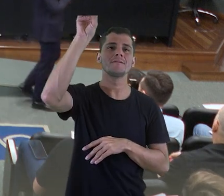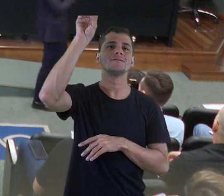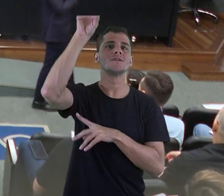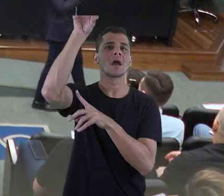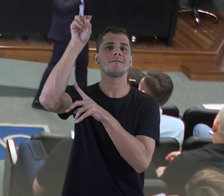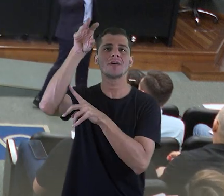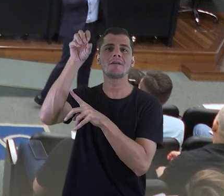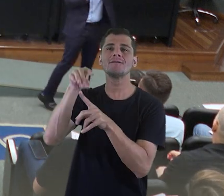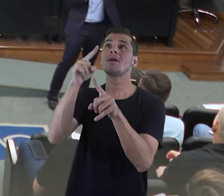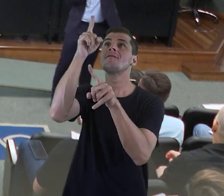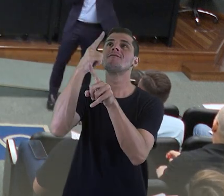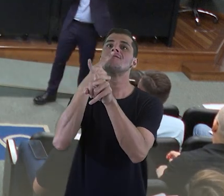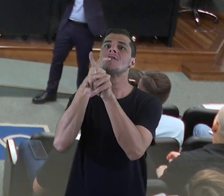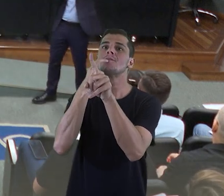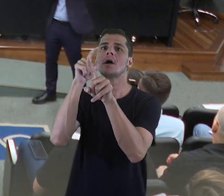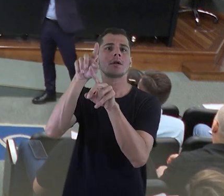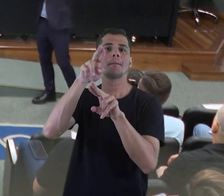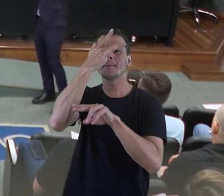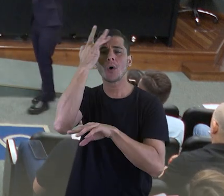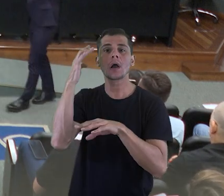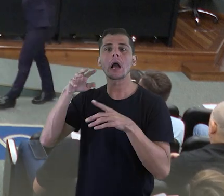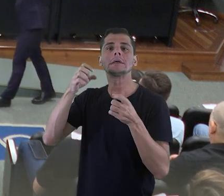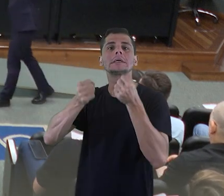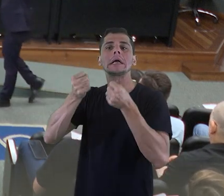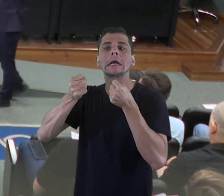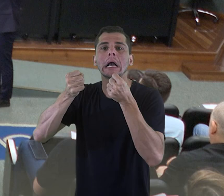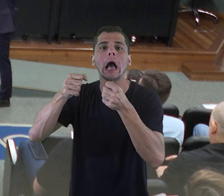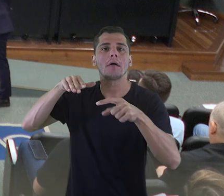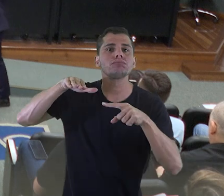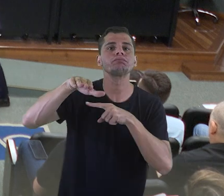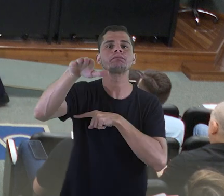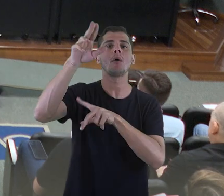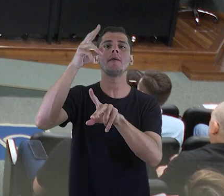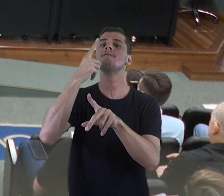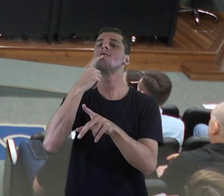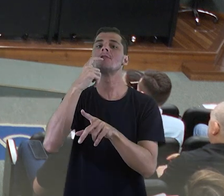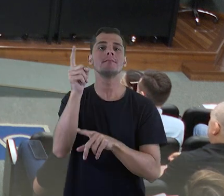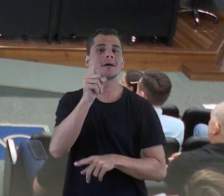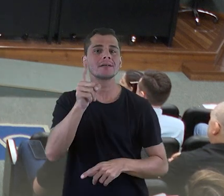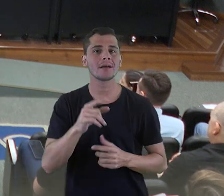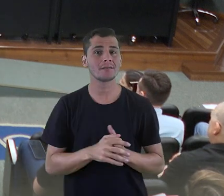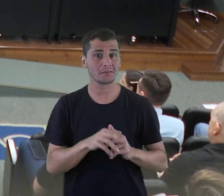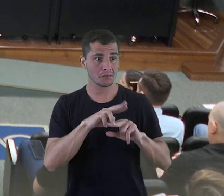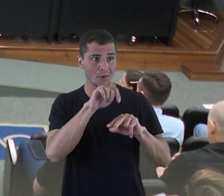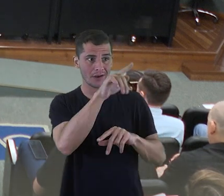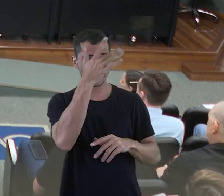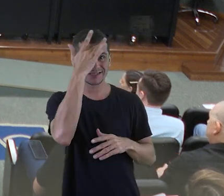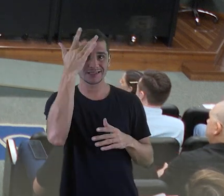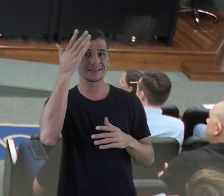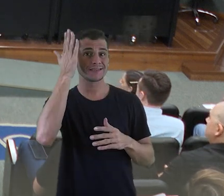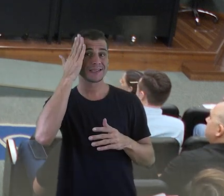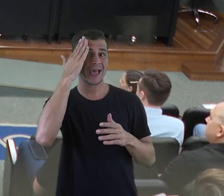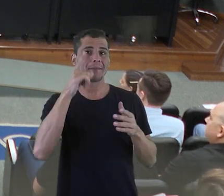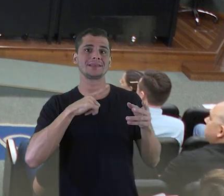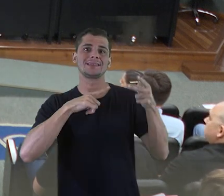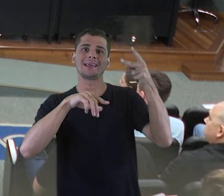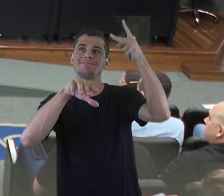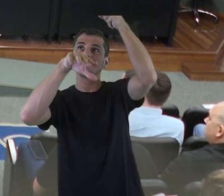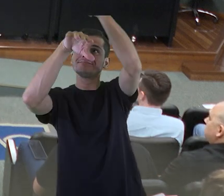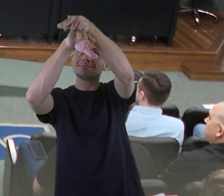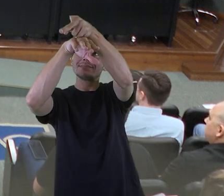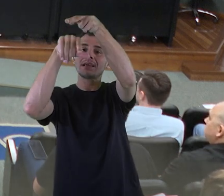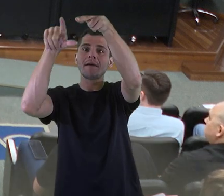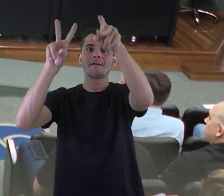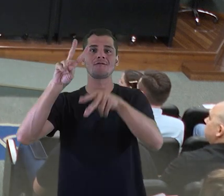Porque como regra ali o Estado está mais forte na fiscalização. Daí você sabe que você vai ser multado. Porque às vezes na dúvida você passa.